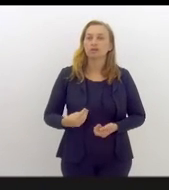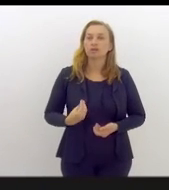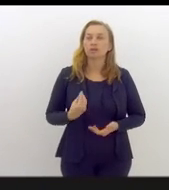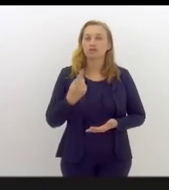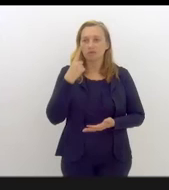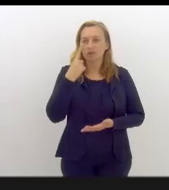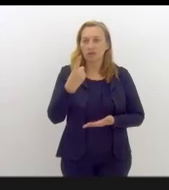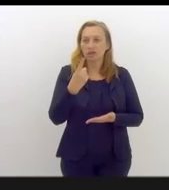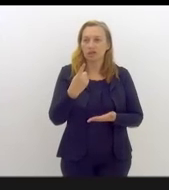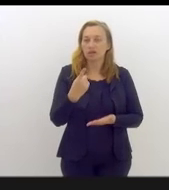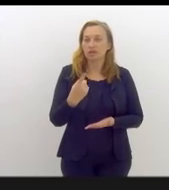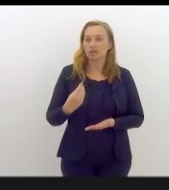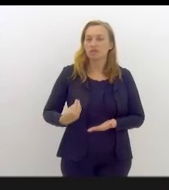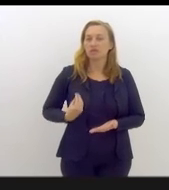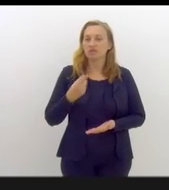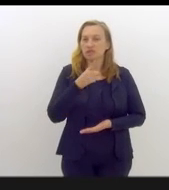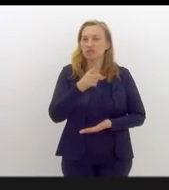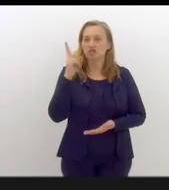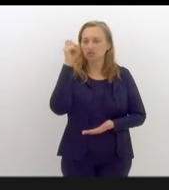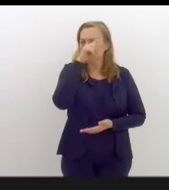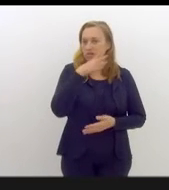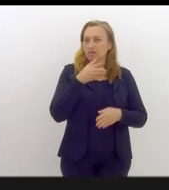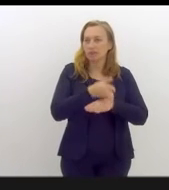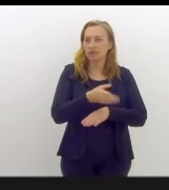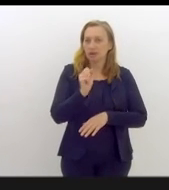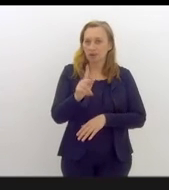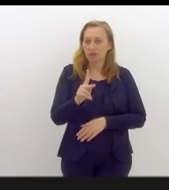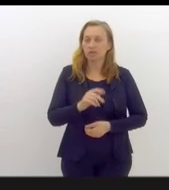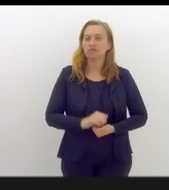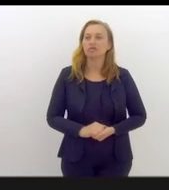que eu tive dificuldade para entrar, tá bom?